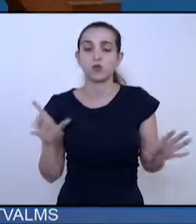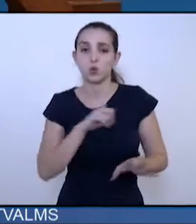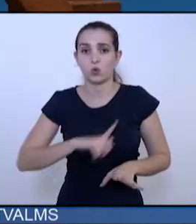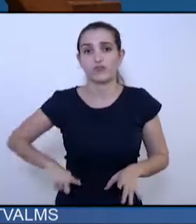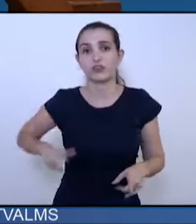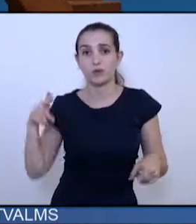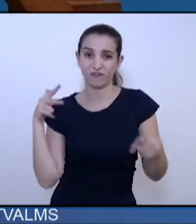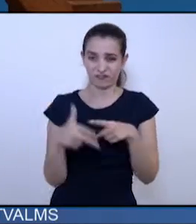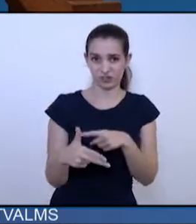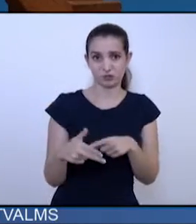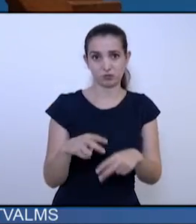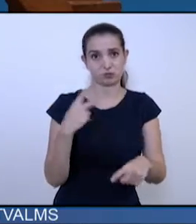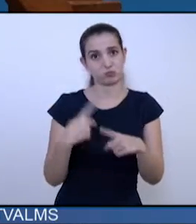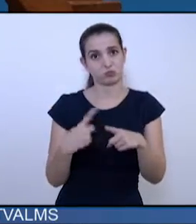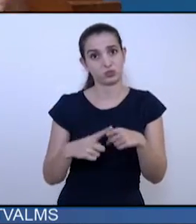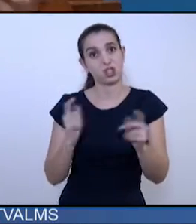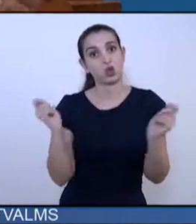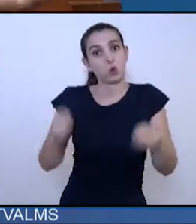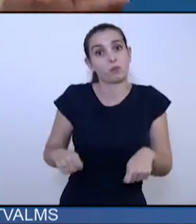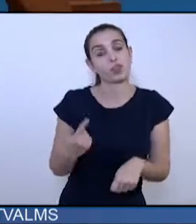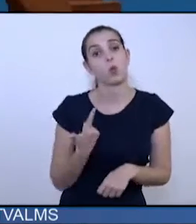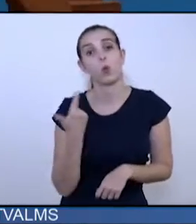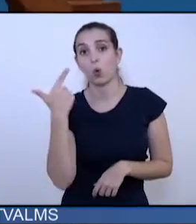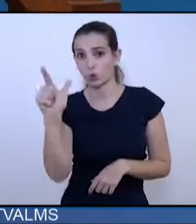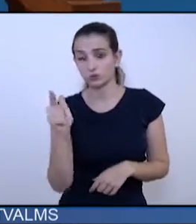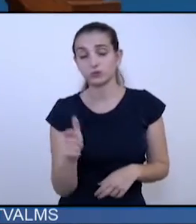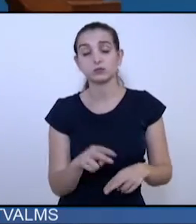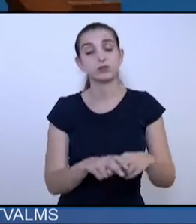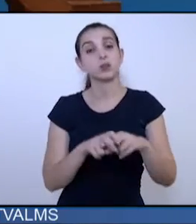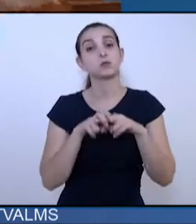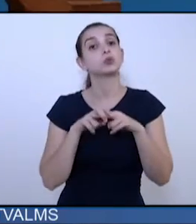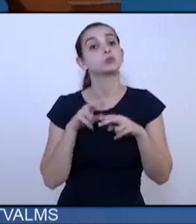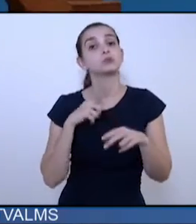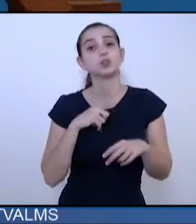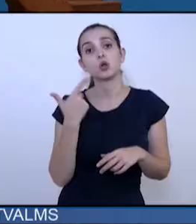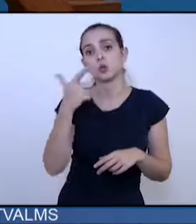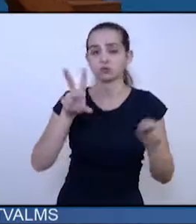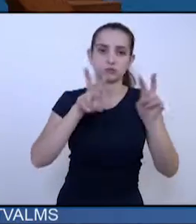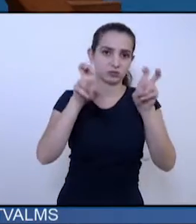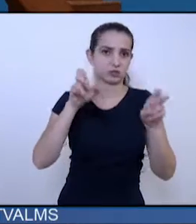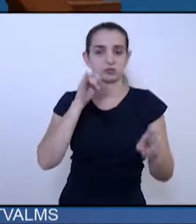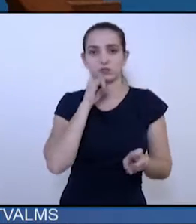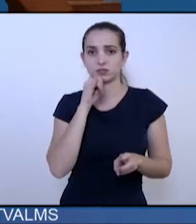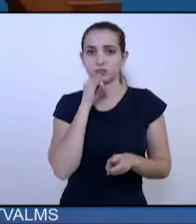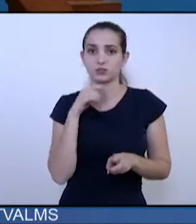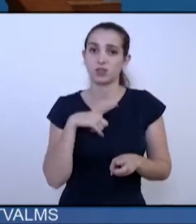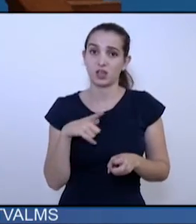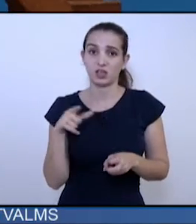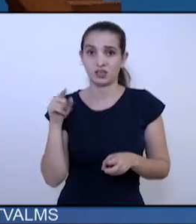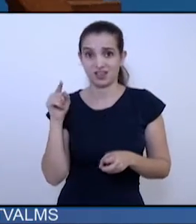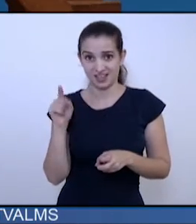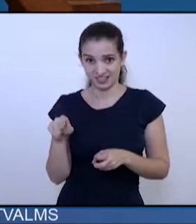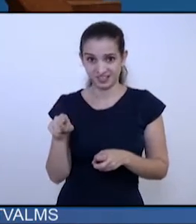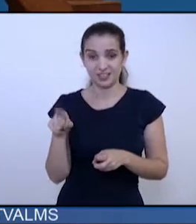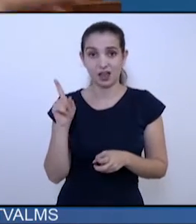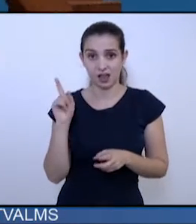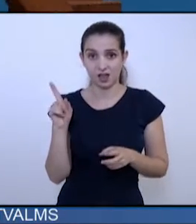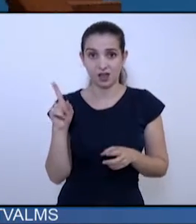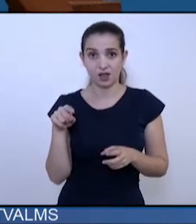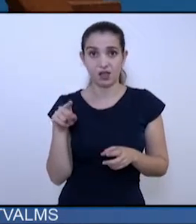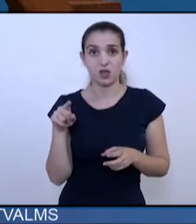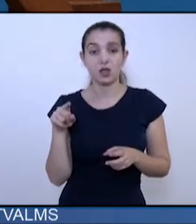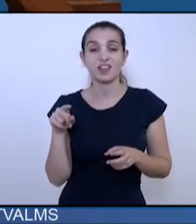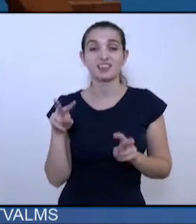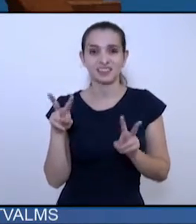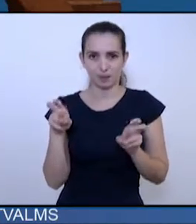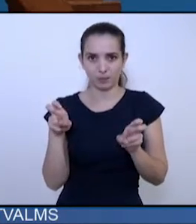esse pressuposto de invasão de competência, e aí tem aquela outra questão, que penso que seja um assunto, deputado João Grandão, que nós temos que debater